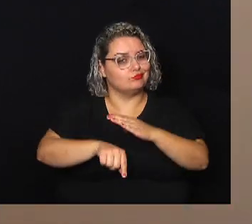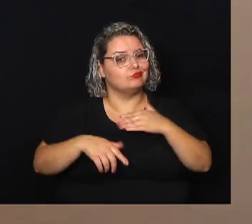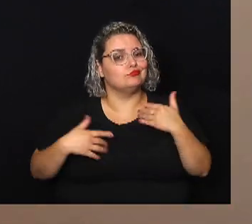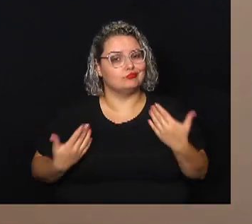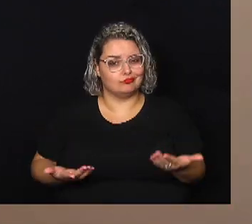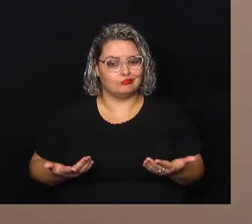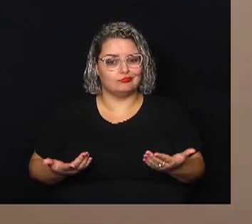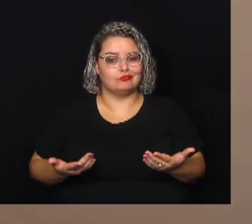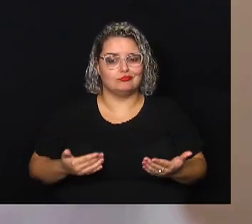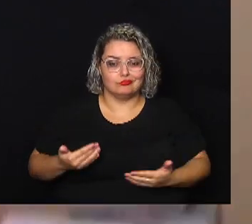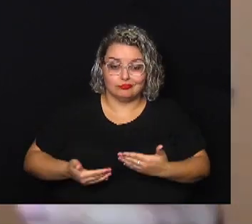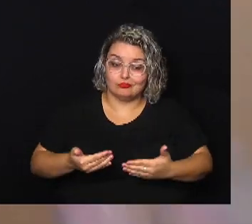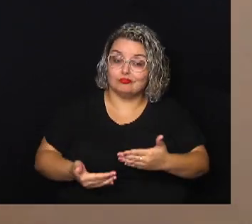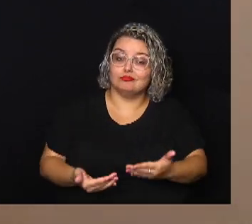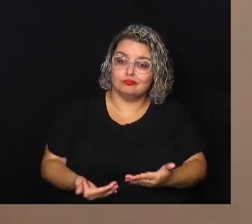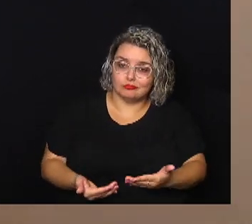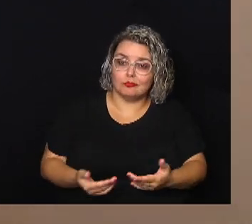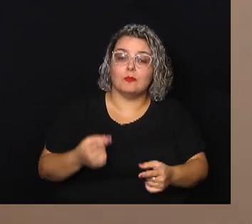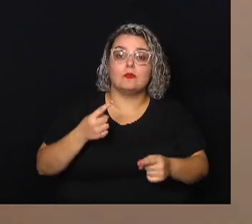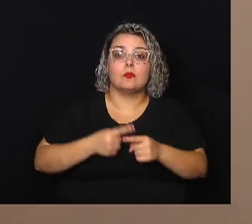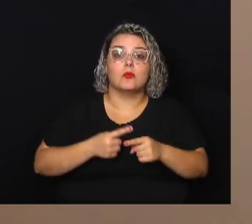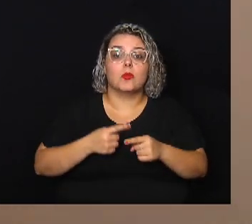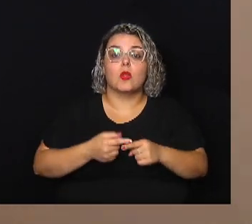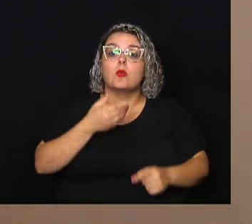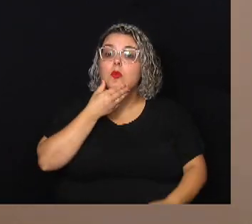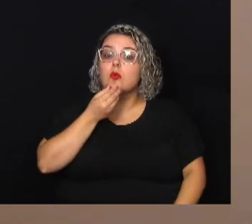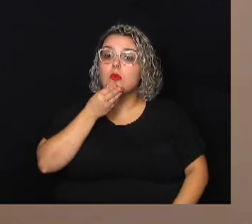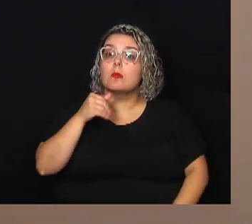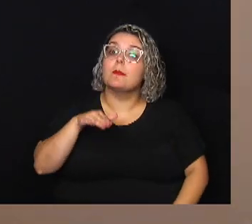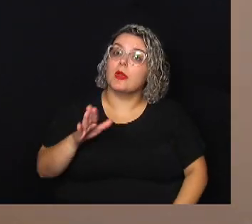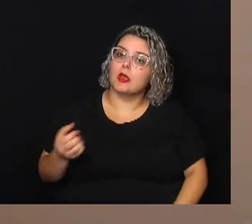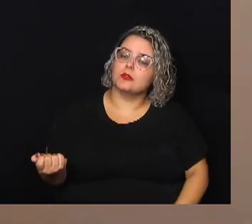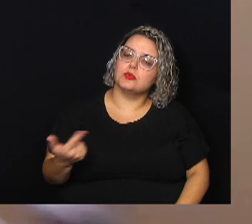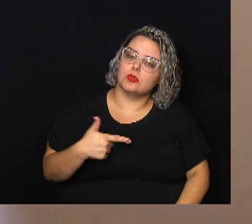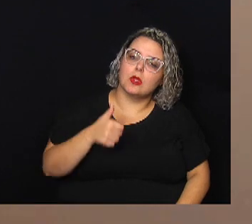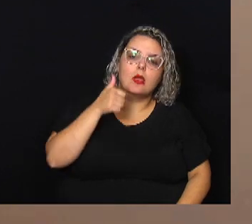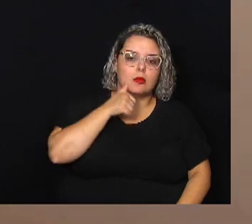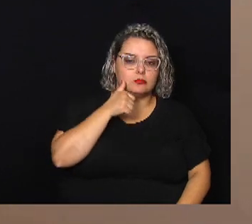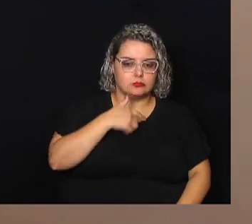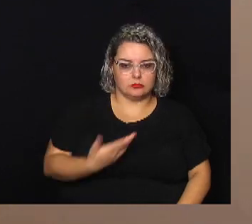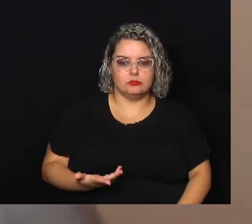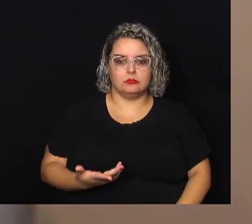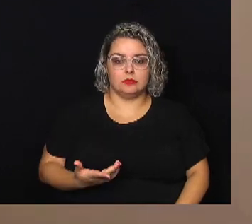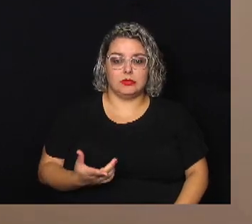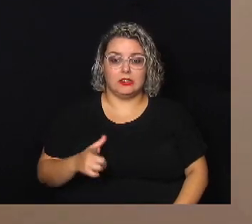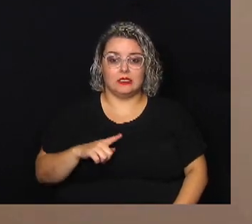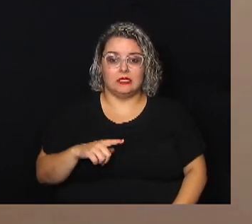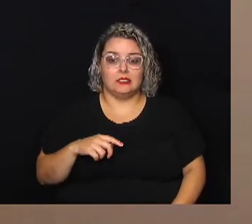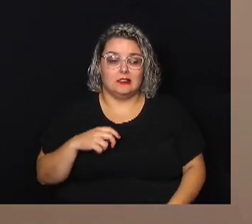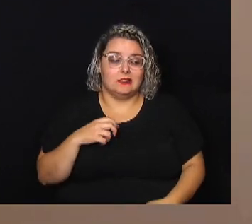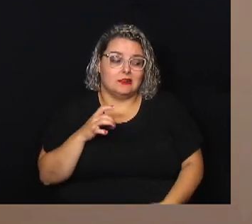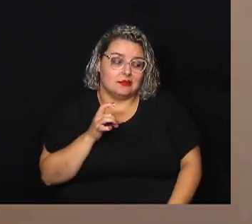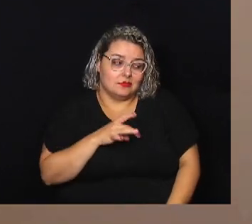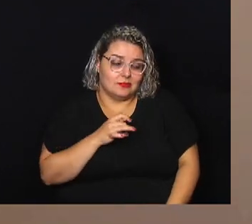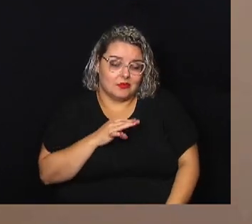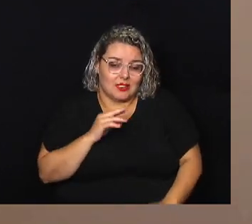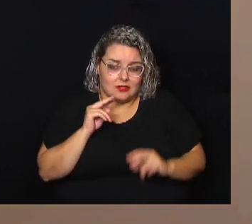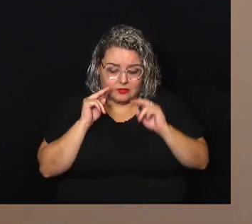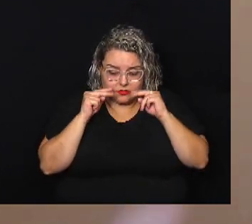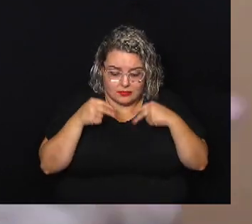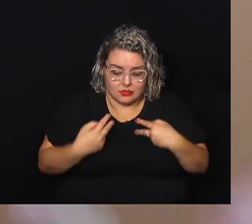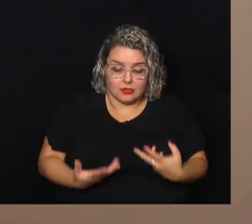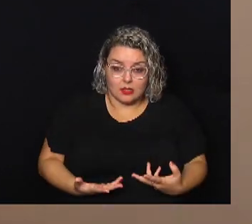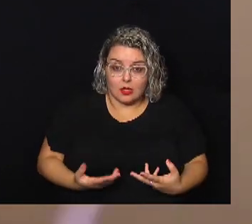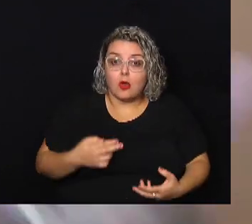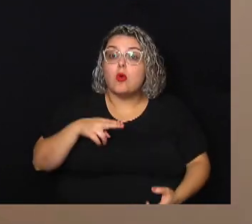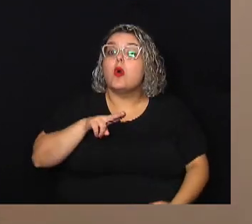fases avançadas, porque o homem, mais do que a mulher, ele ainda tem pudor ou em se olhar, ou